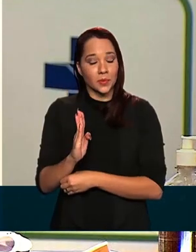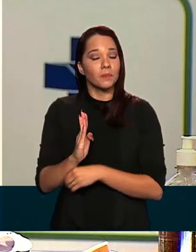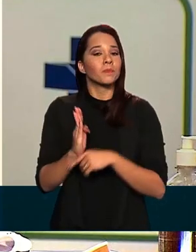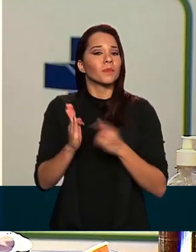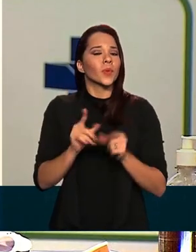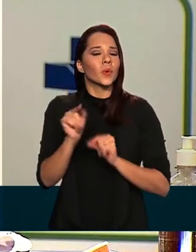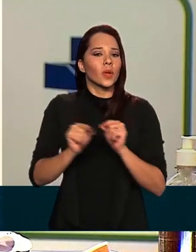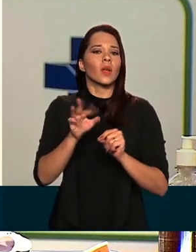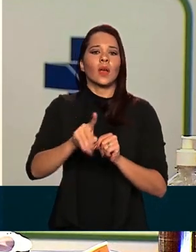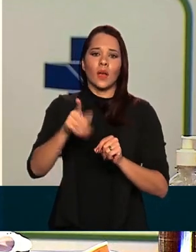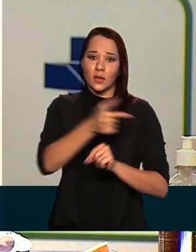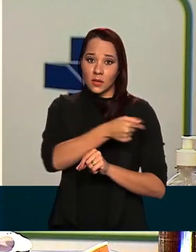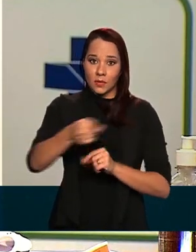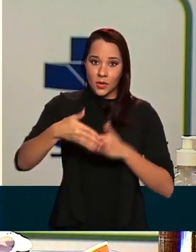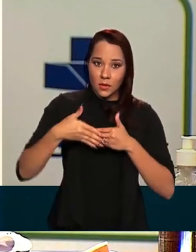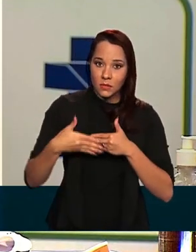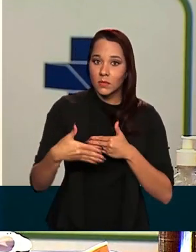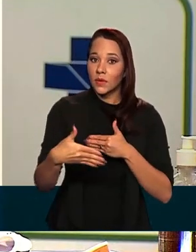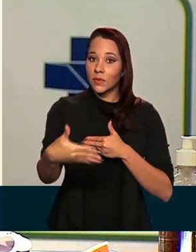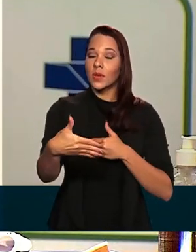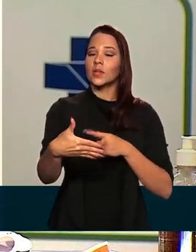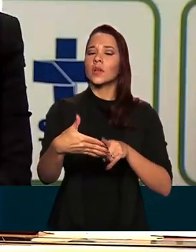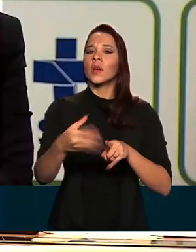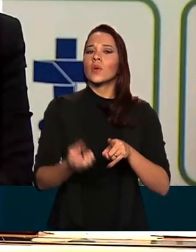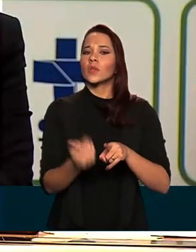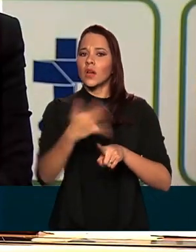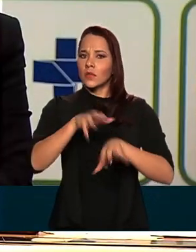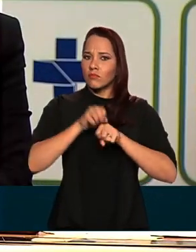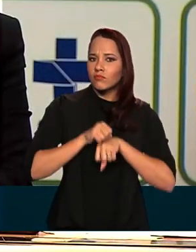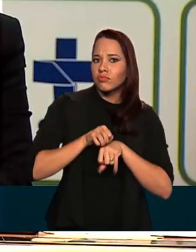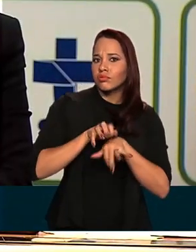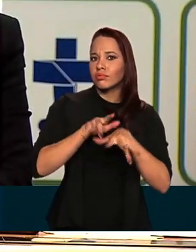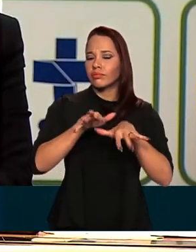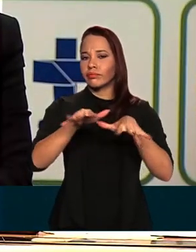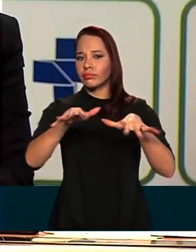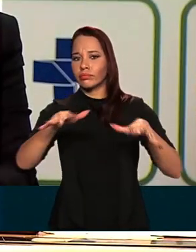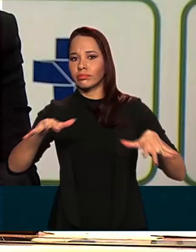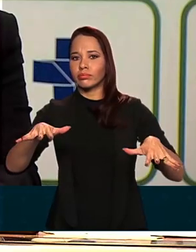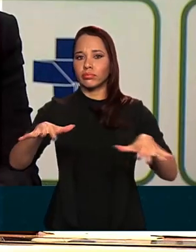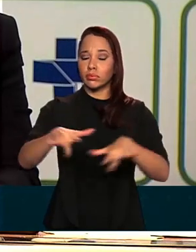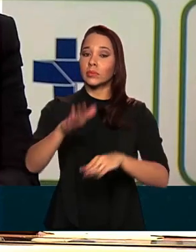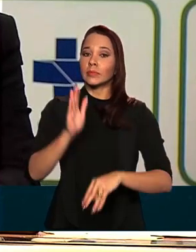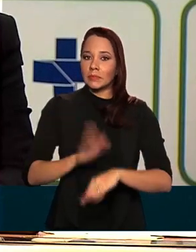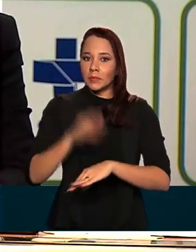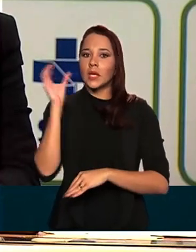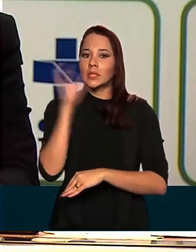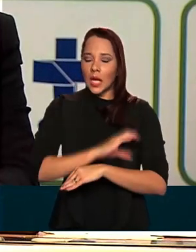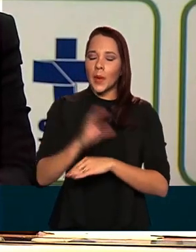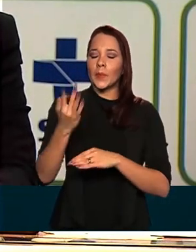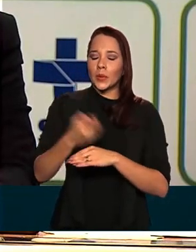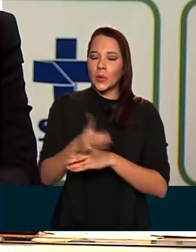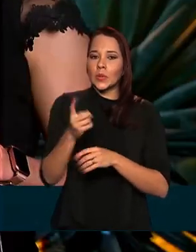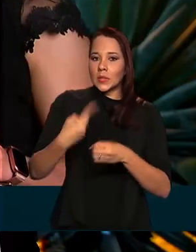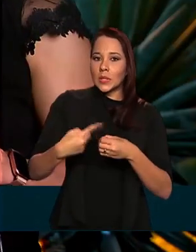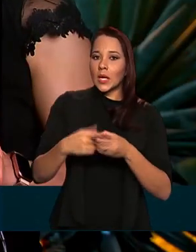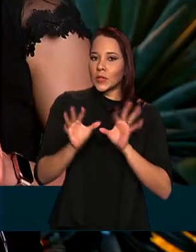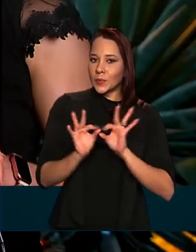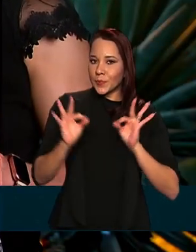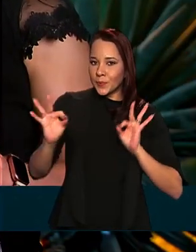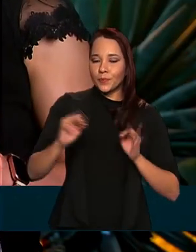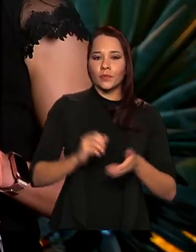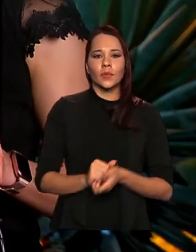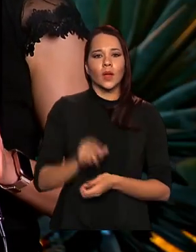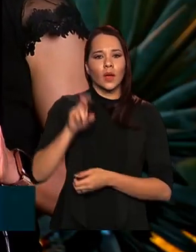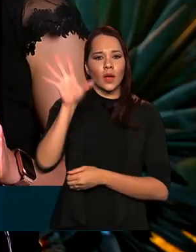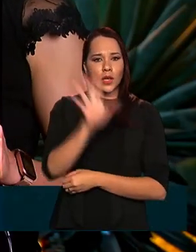tendência é que, nas próximas semanas, a velocidade de propagação da doença seja maior no interior do país. A região